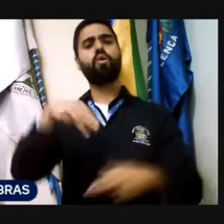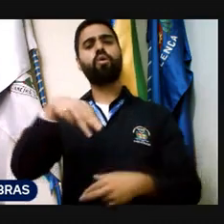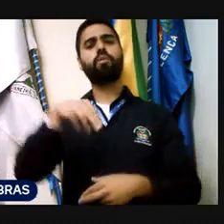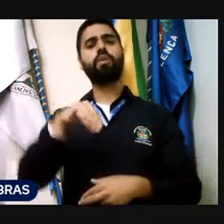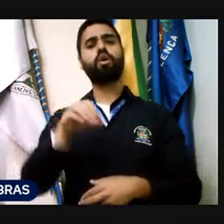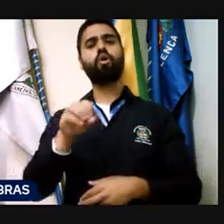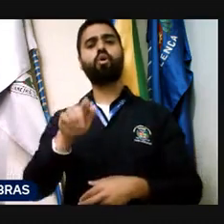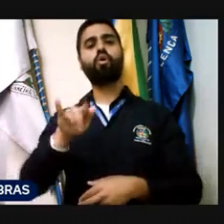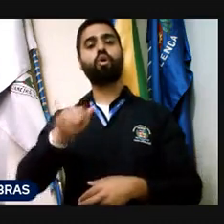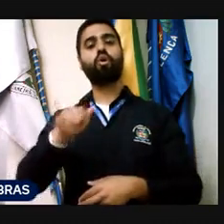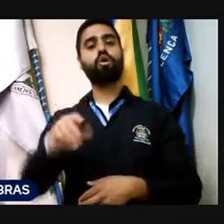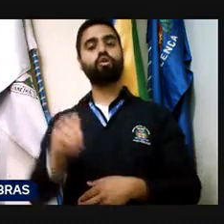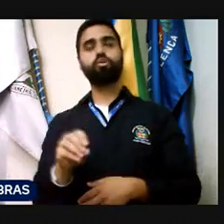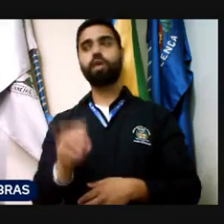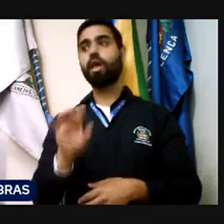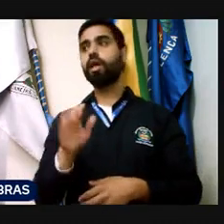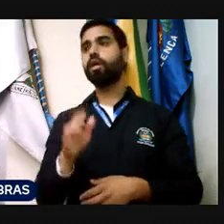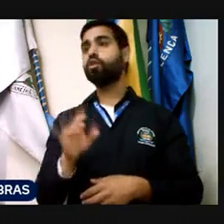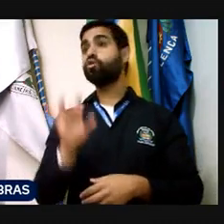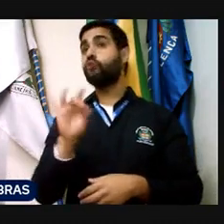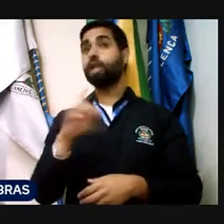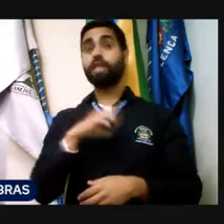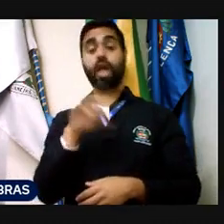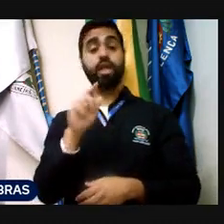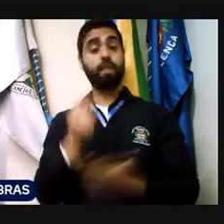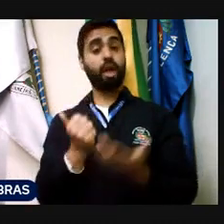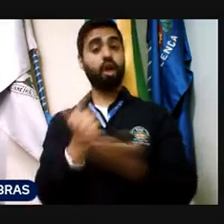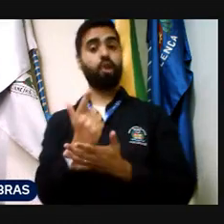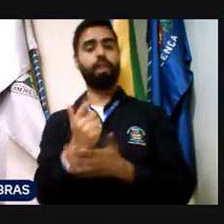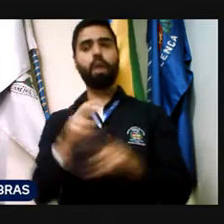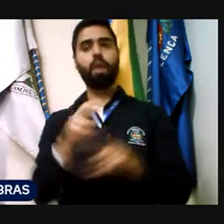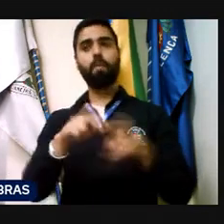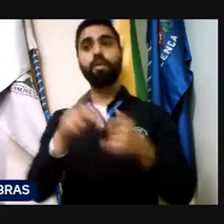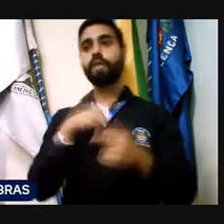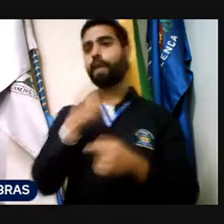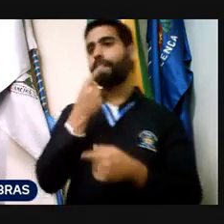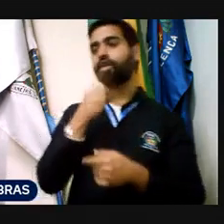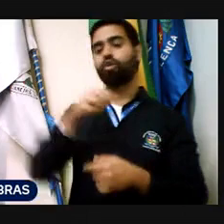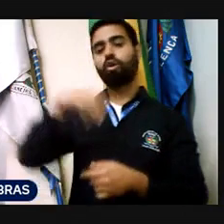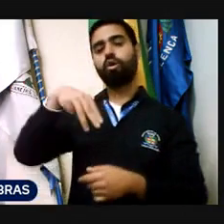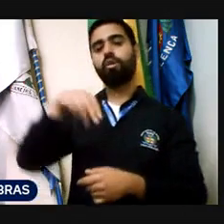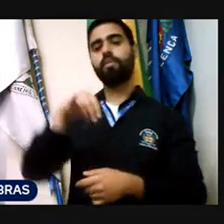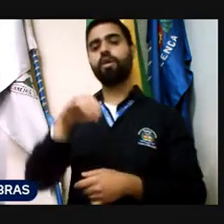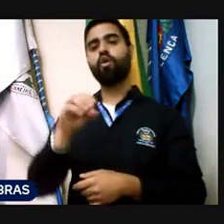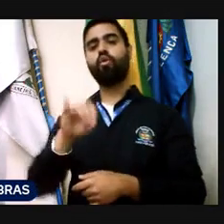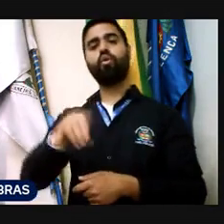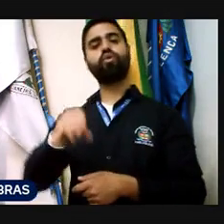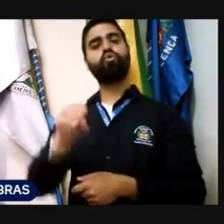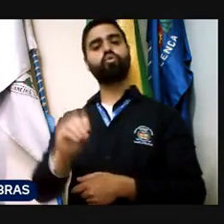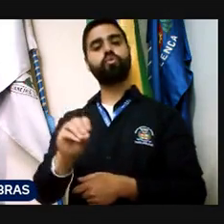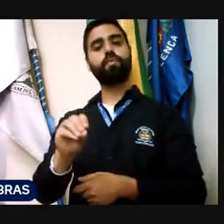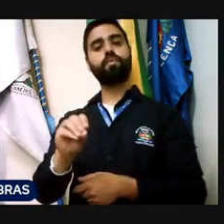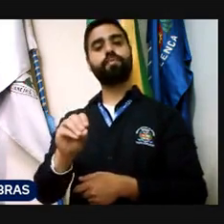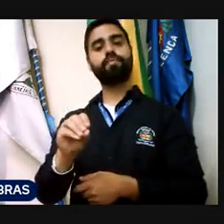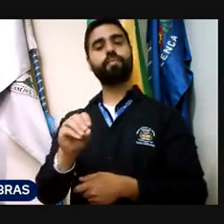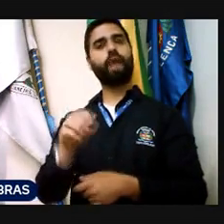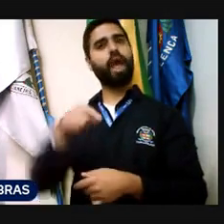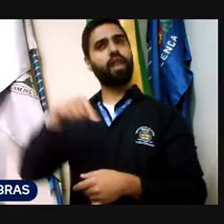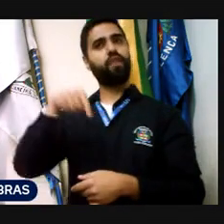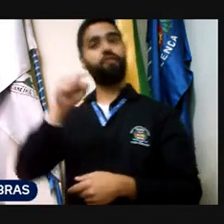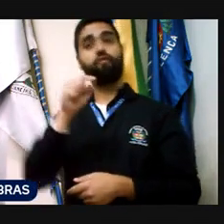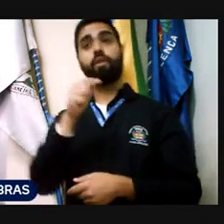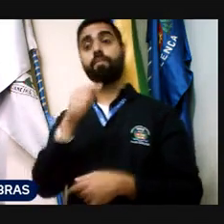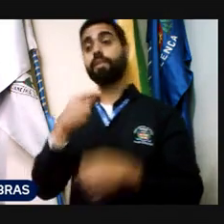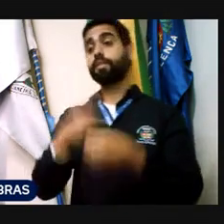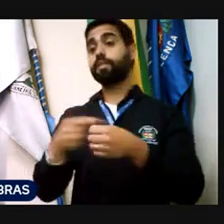Miojo. Era tudo que seu dinheiro deu para comprar. E daí seu apelido. Vai para a cidade de Três Rios, vez que queria se tornar lutador